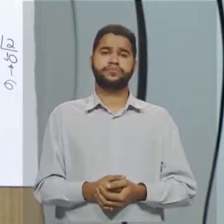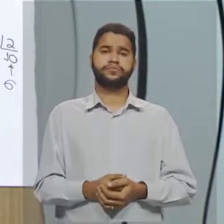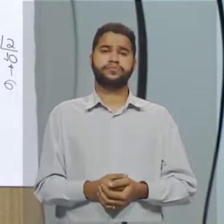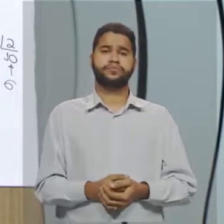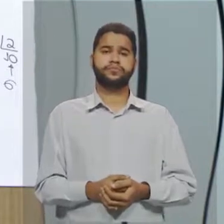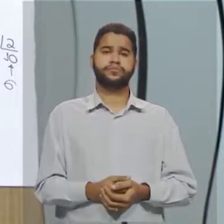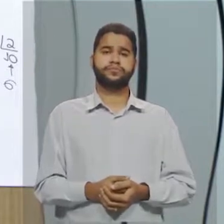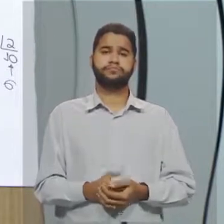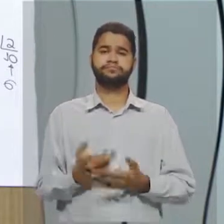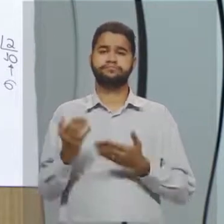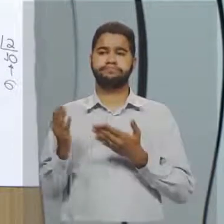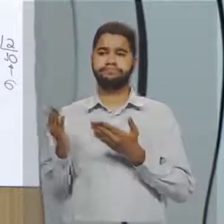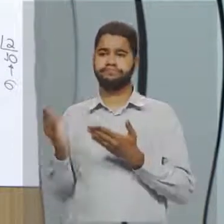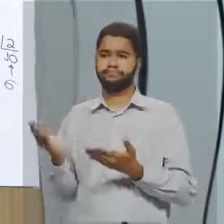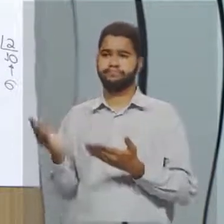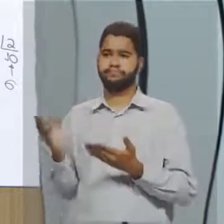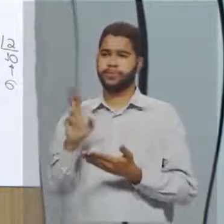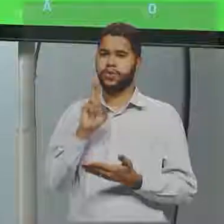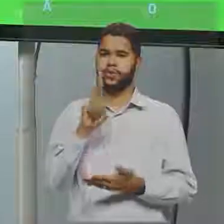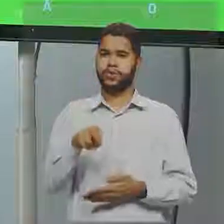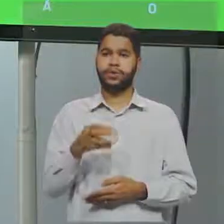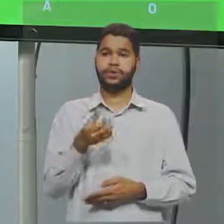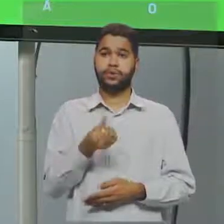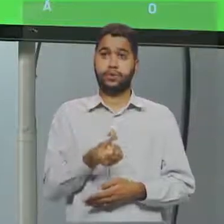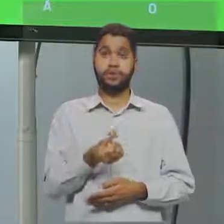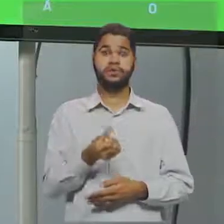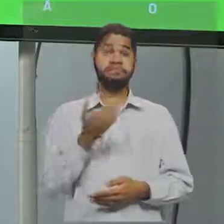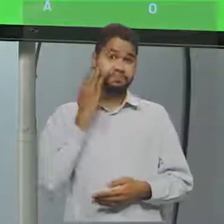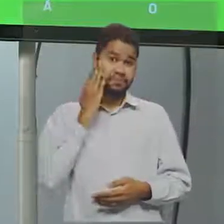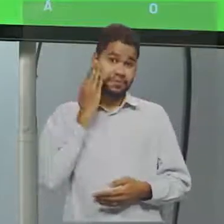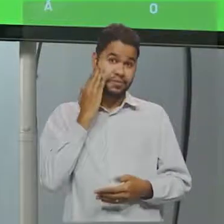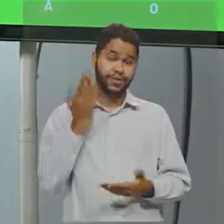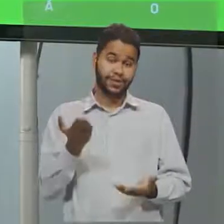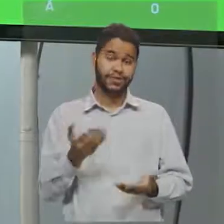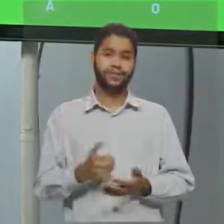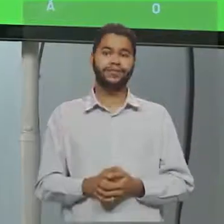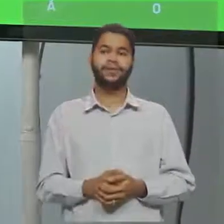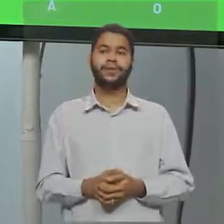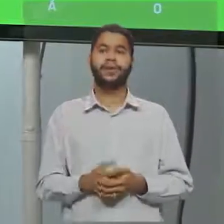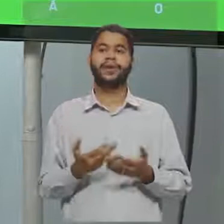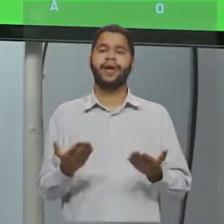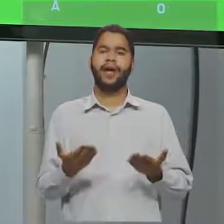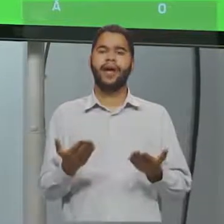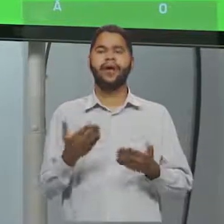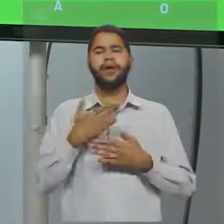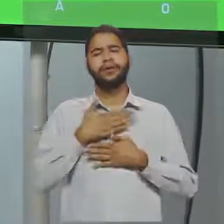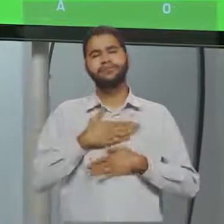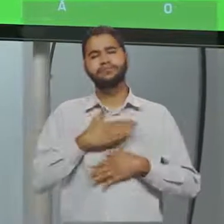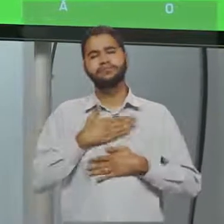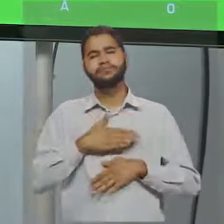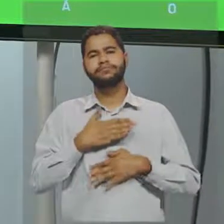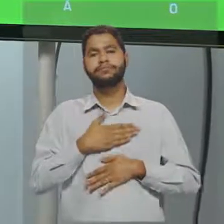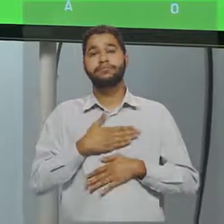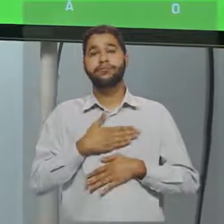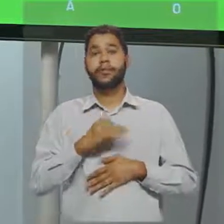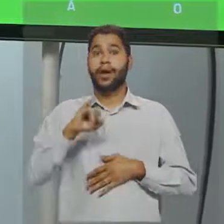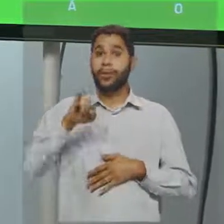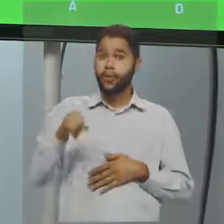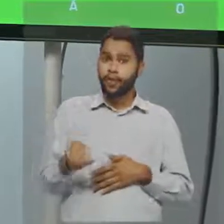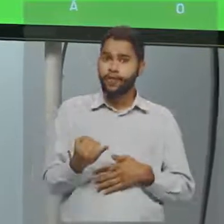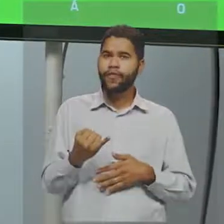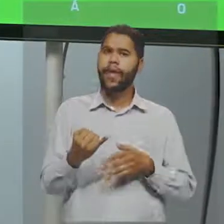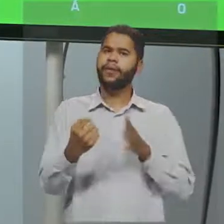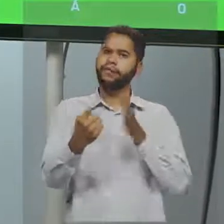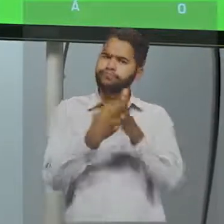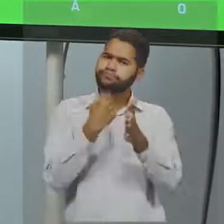é igual a 6. Ok, entendido, né, César? Vamos fazer aquele pequeno intervalo. Aproveite e participe